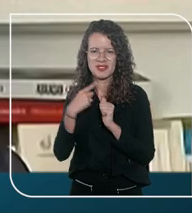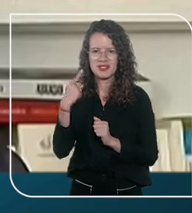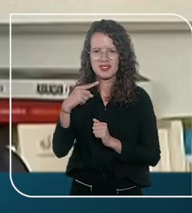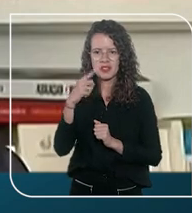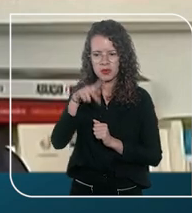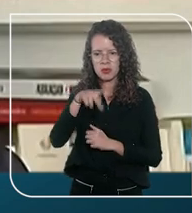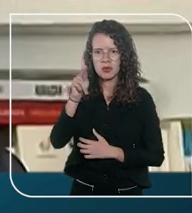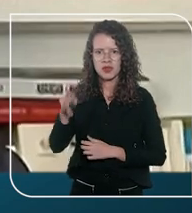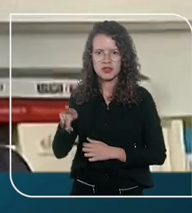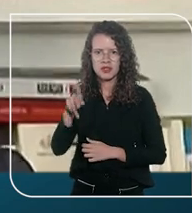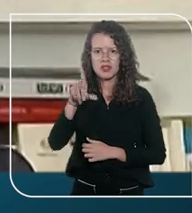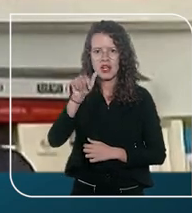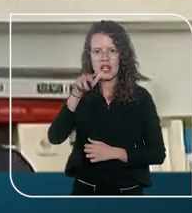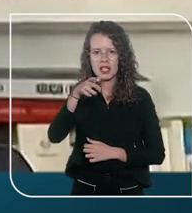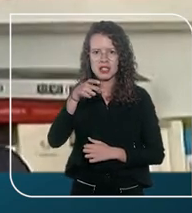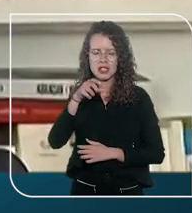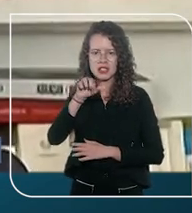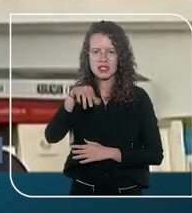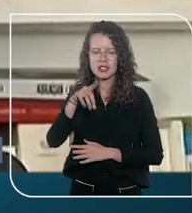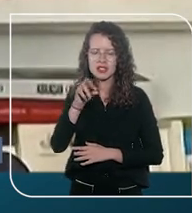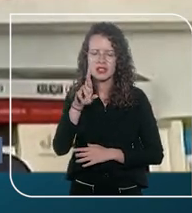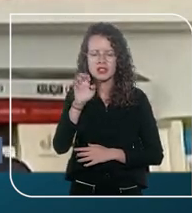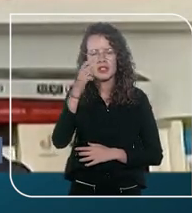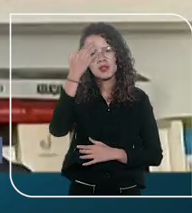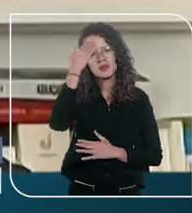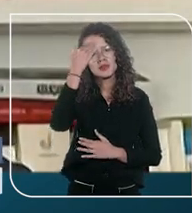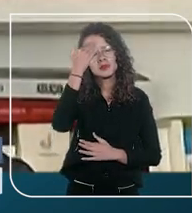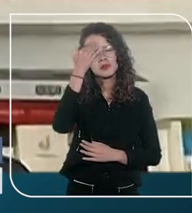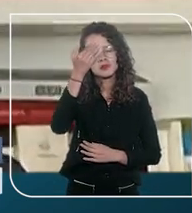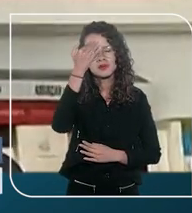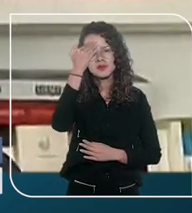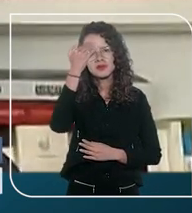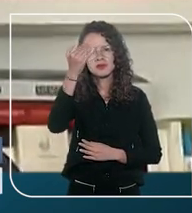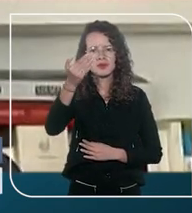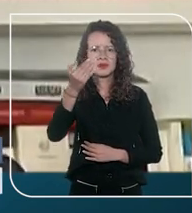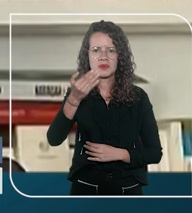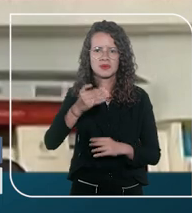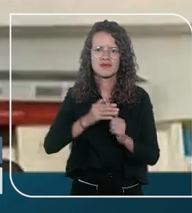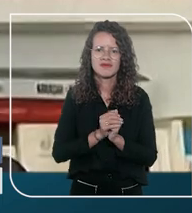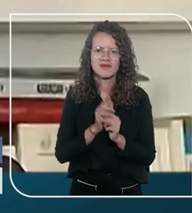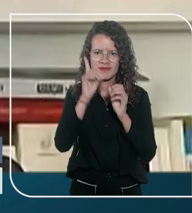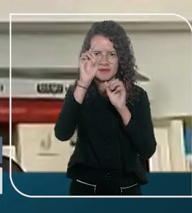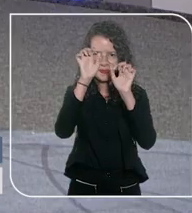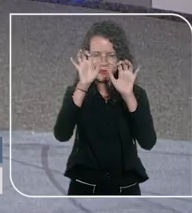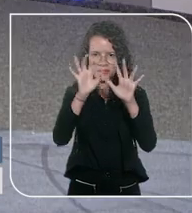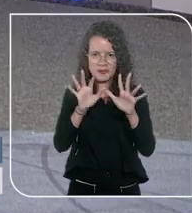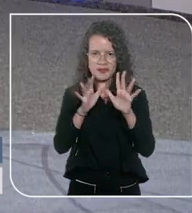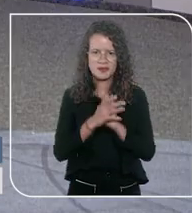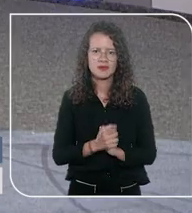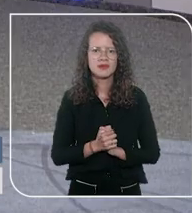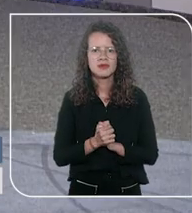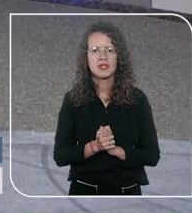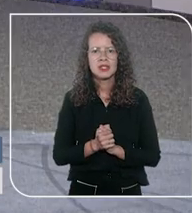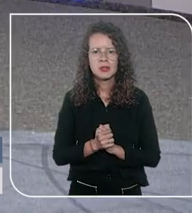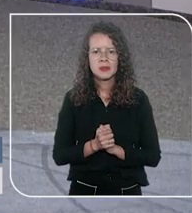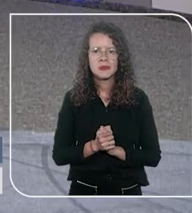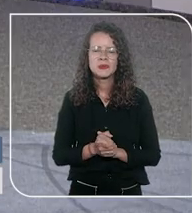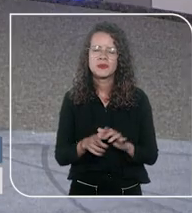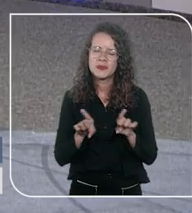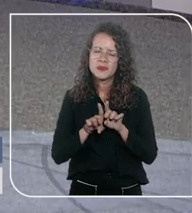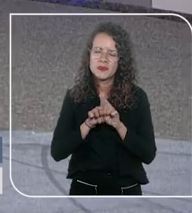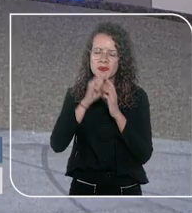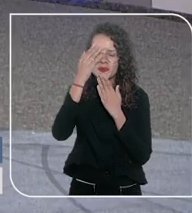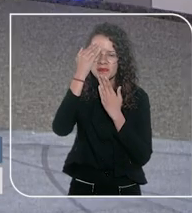irmão, professor Alexandre Ávalo. Muito obrigado pela oportunidade, agradeço imensamente. Fiquem todos com Deus. Agradeço